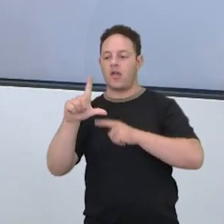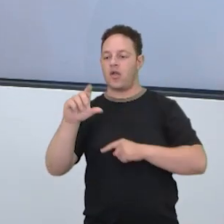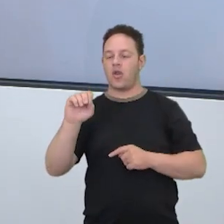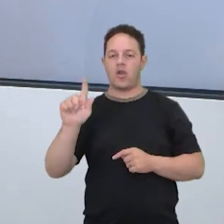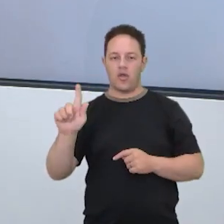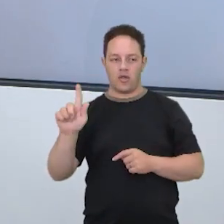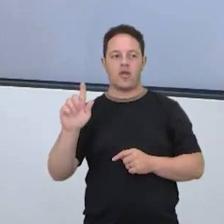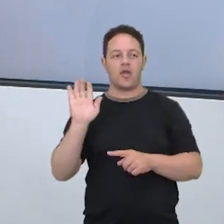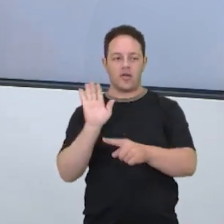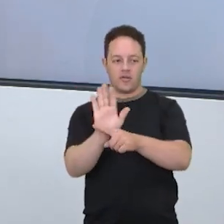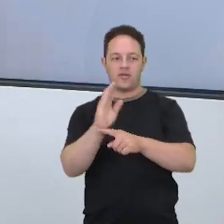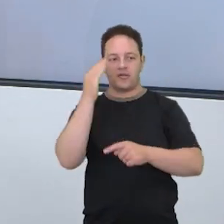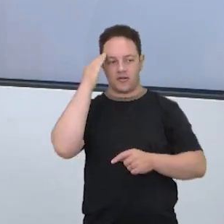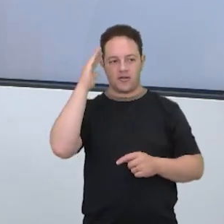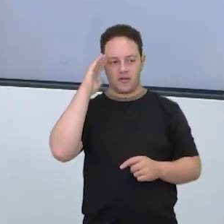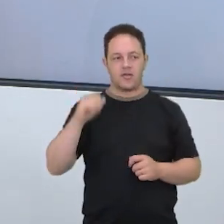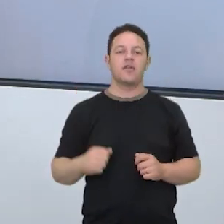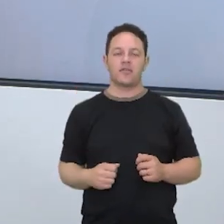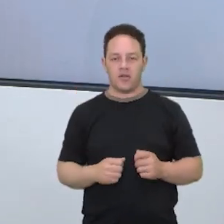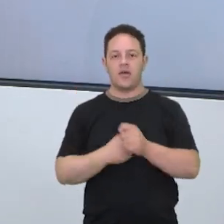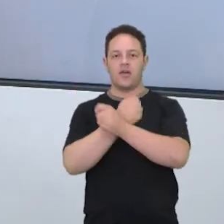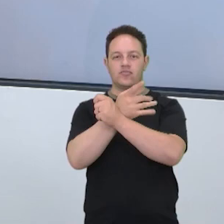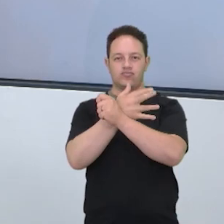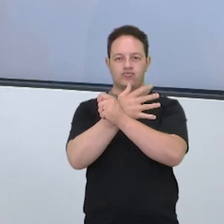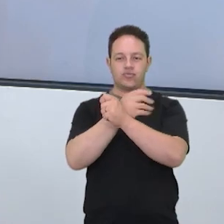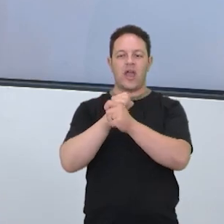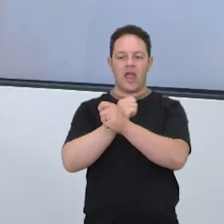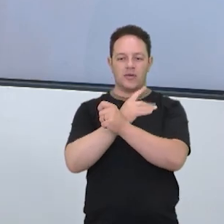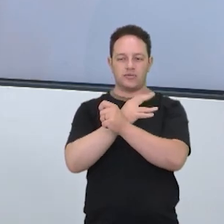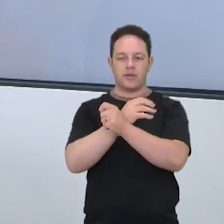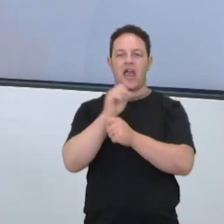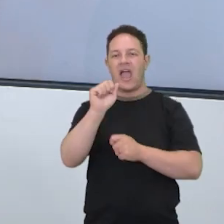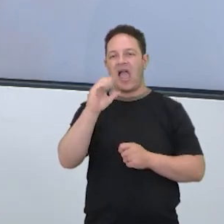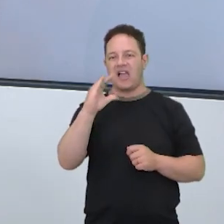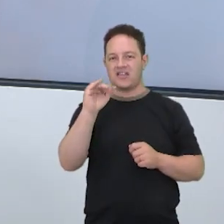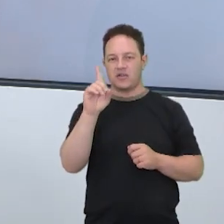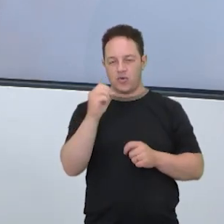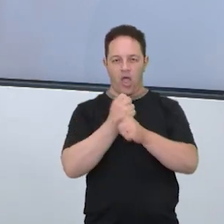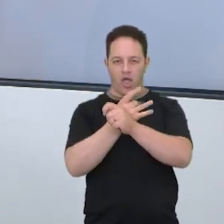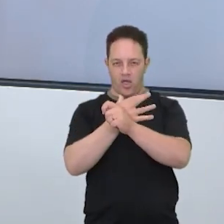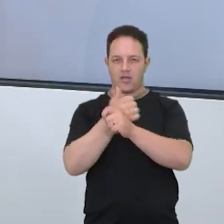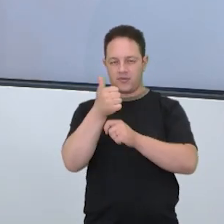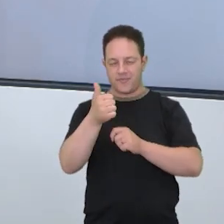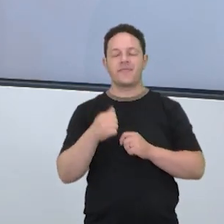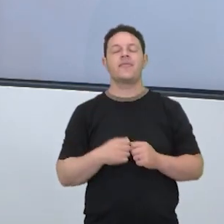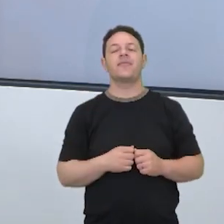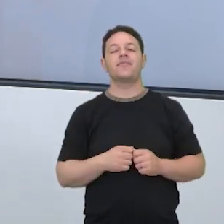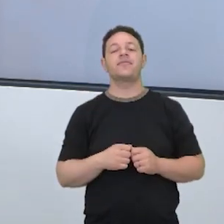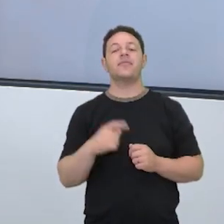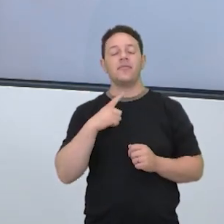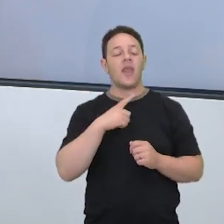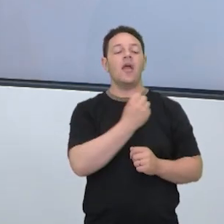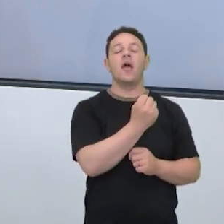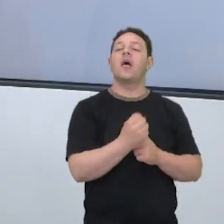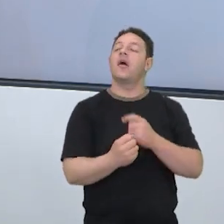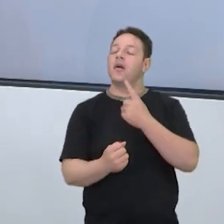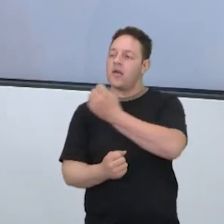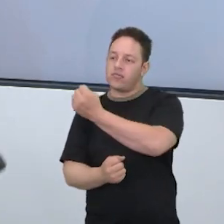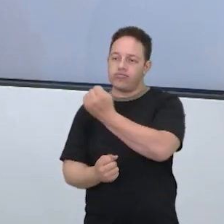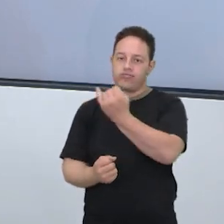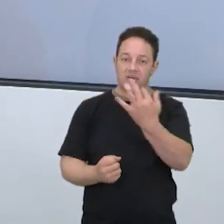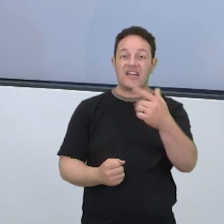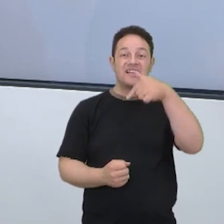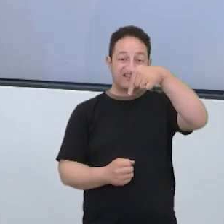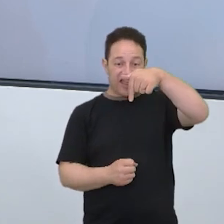para o valor positivo. E aí fica mais fácil da gente estudar. Tudo bem? Então, valores abaixo de 7